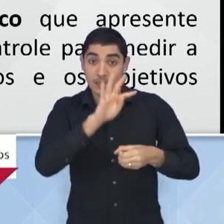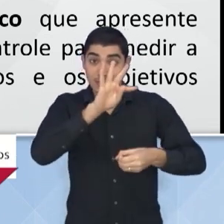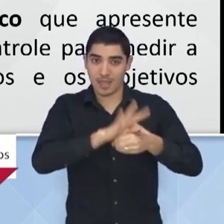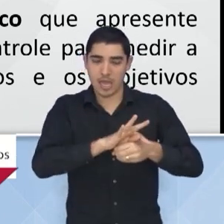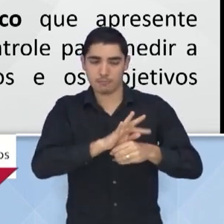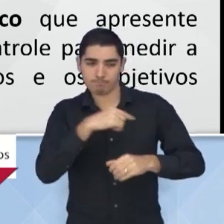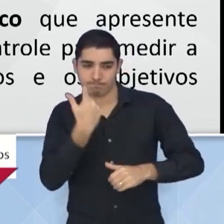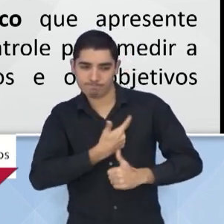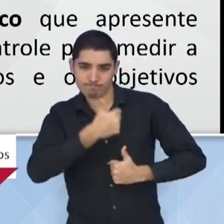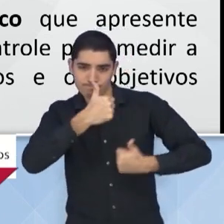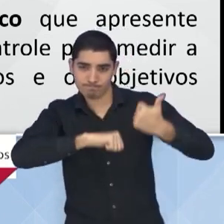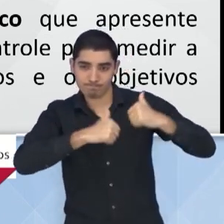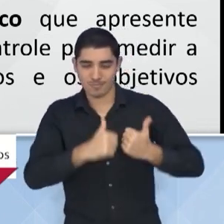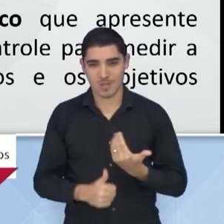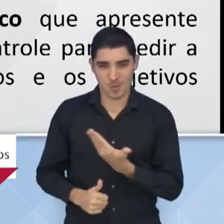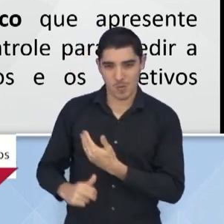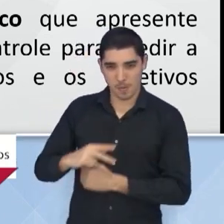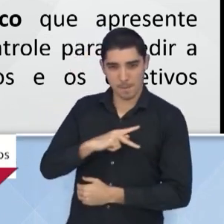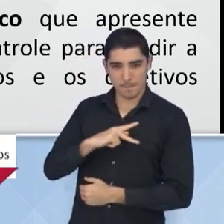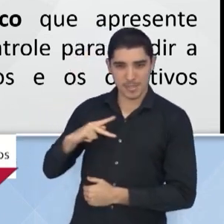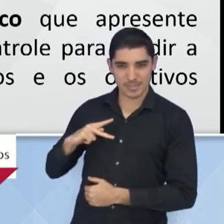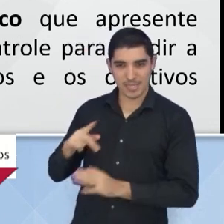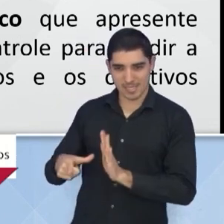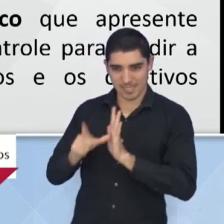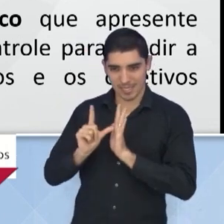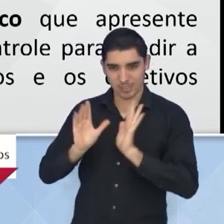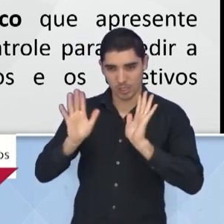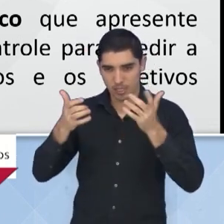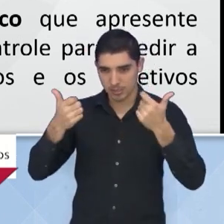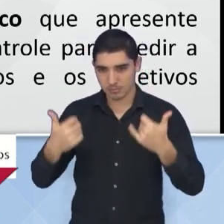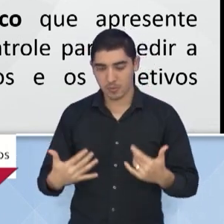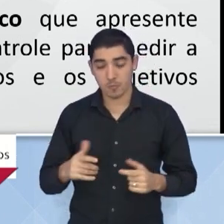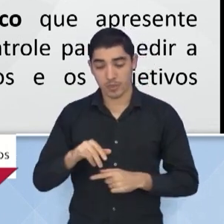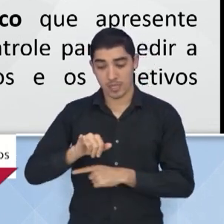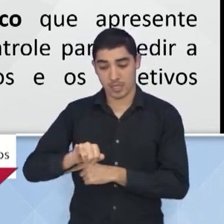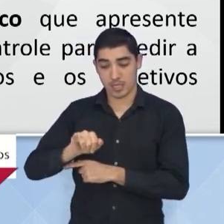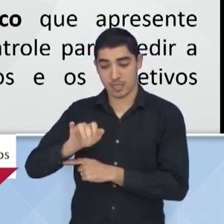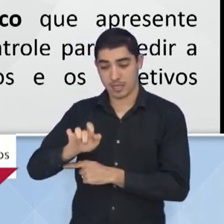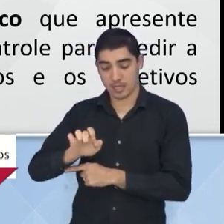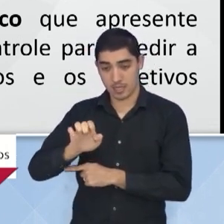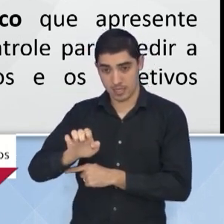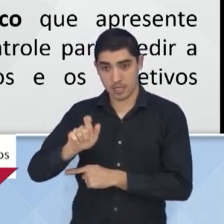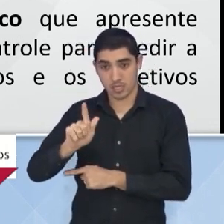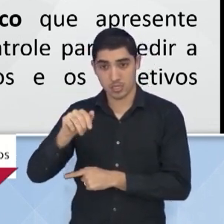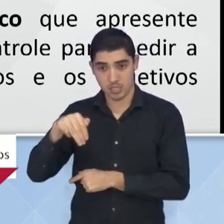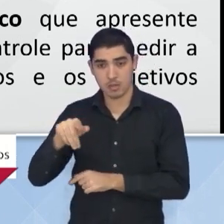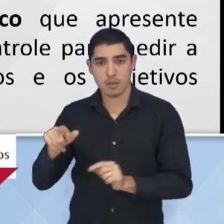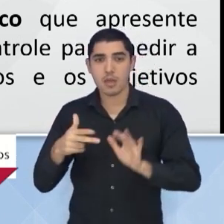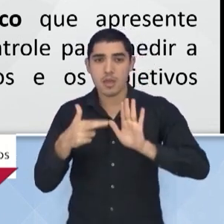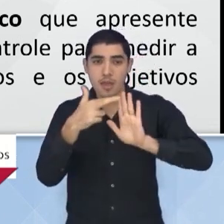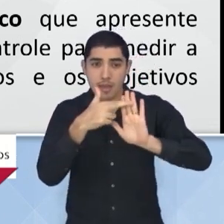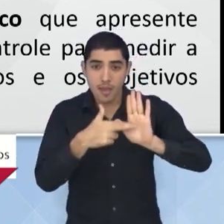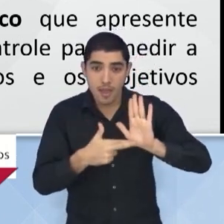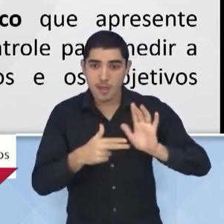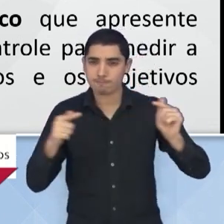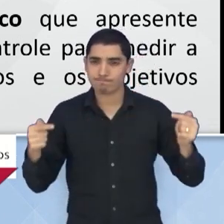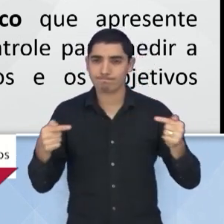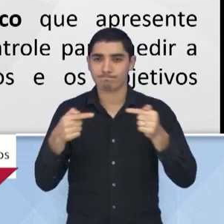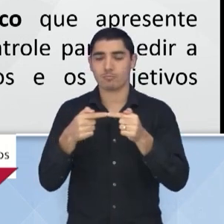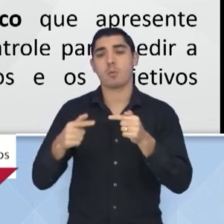bem disse o nosso Presidente no início o iegm é baseado no regramento legislativo